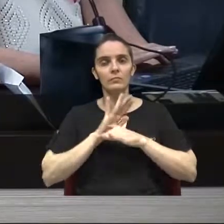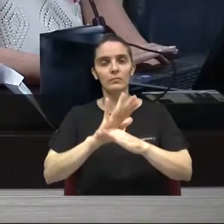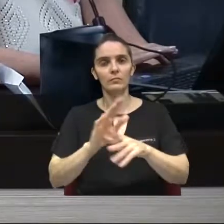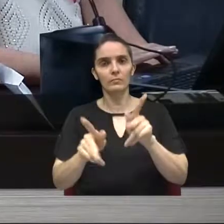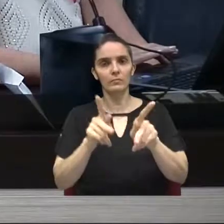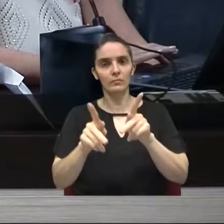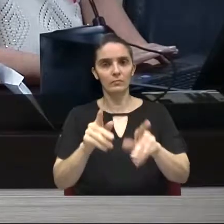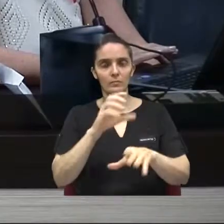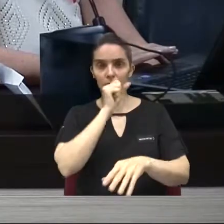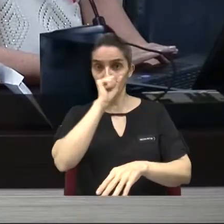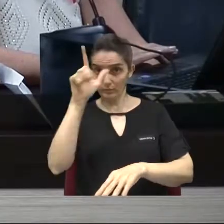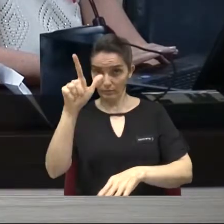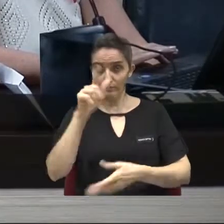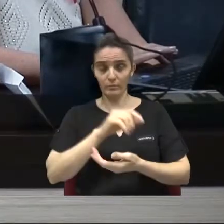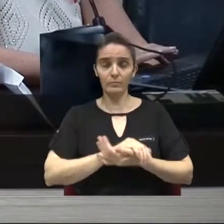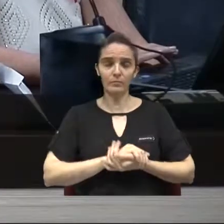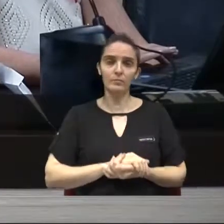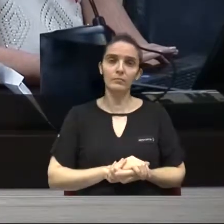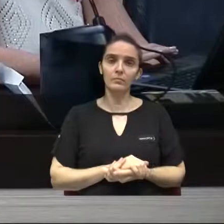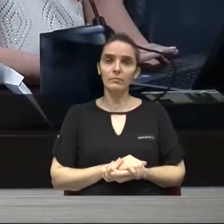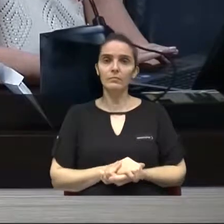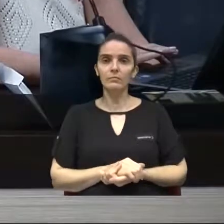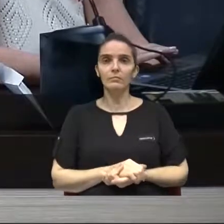do município de Limeira.